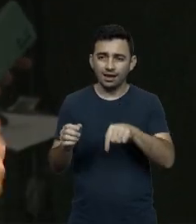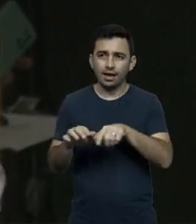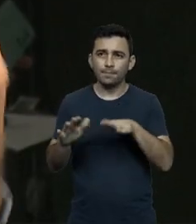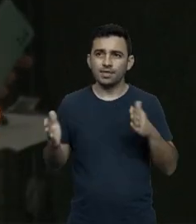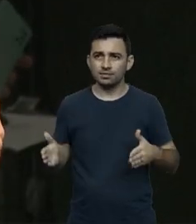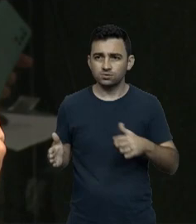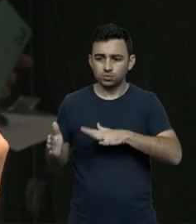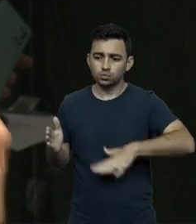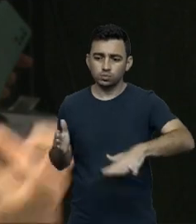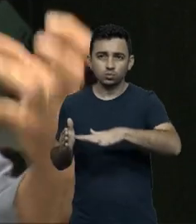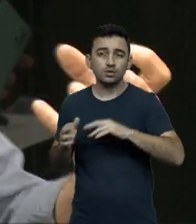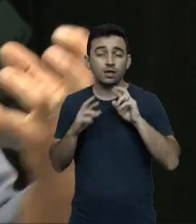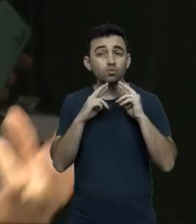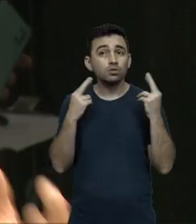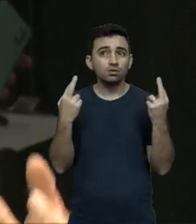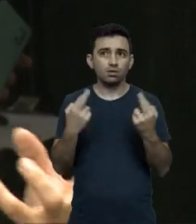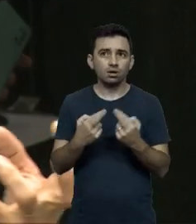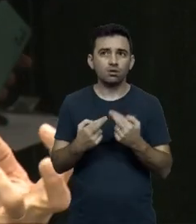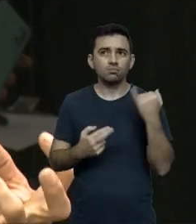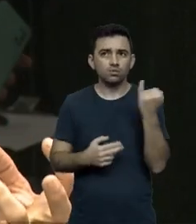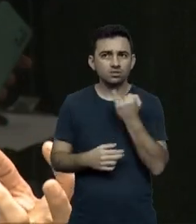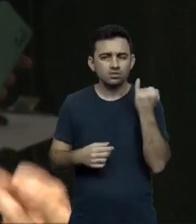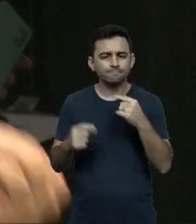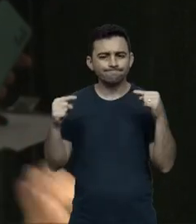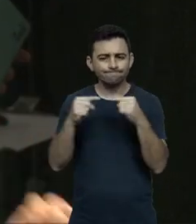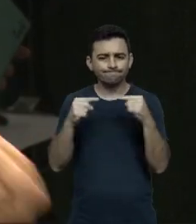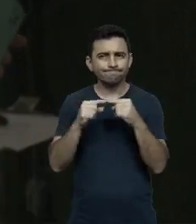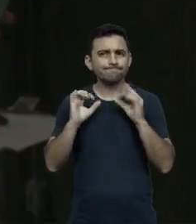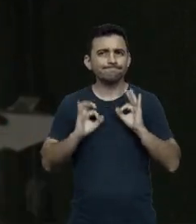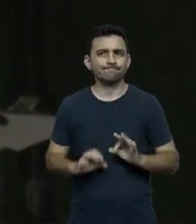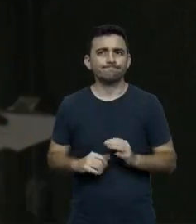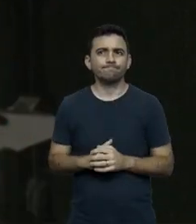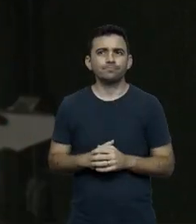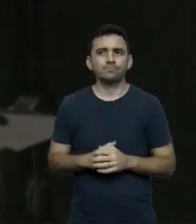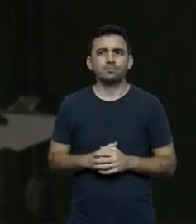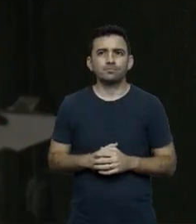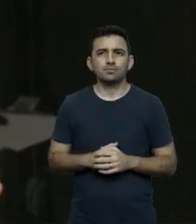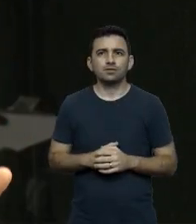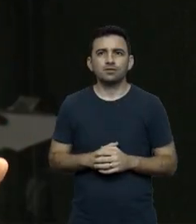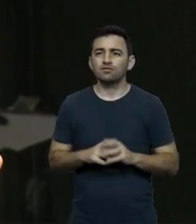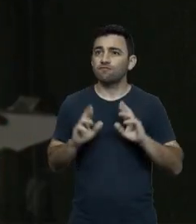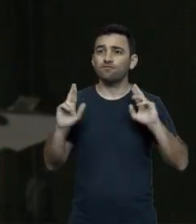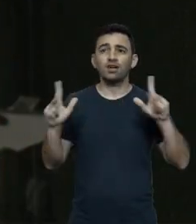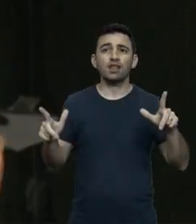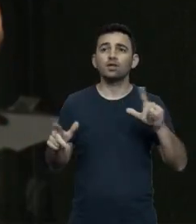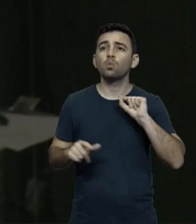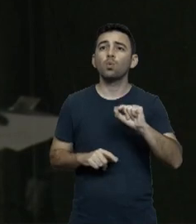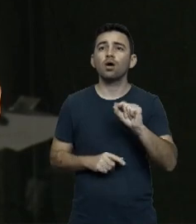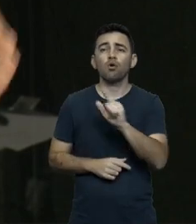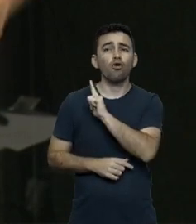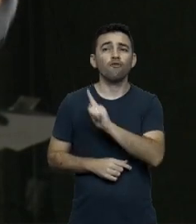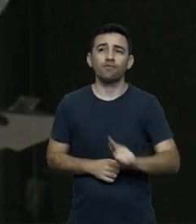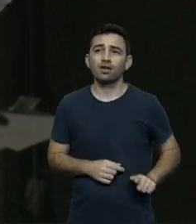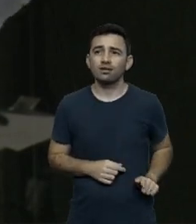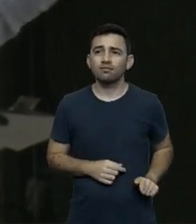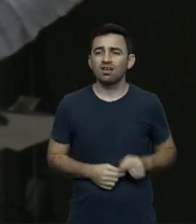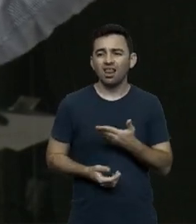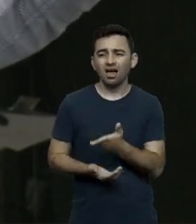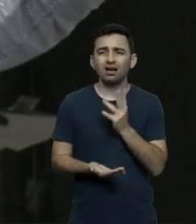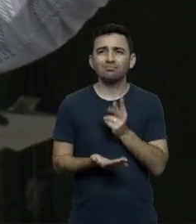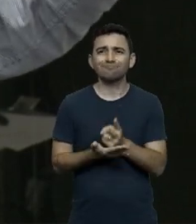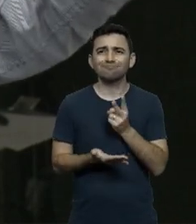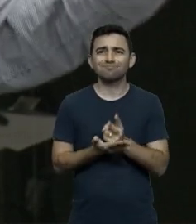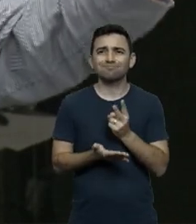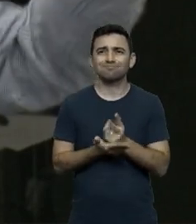mesa é essa essa audiência é convergente único divergente aqui o governo que mantém